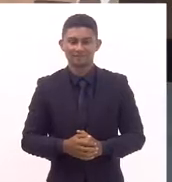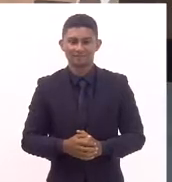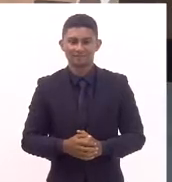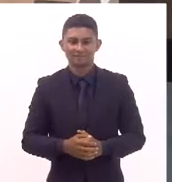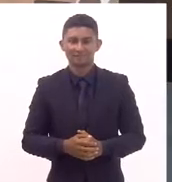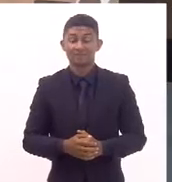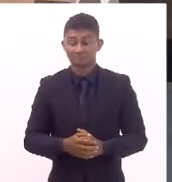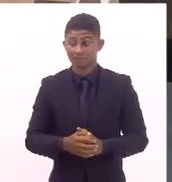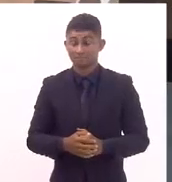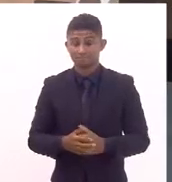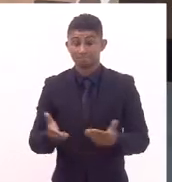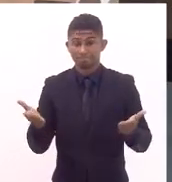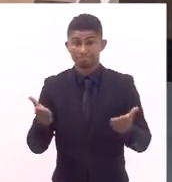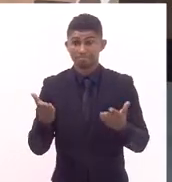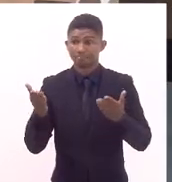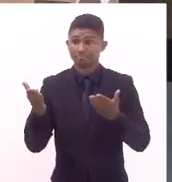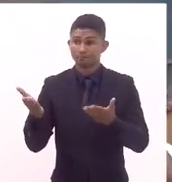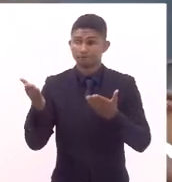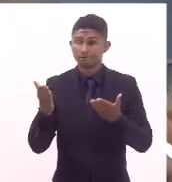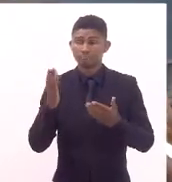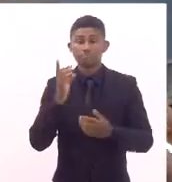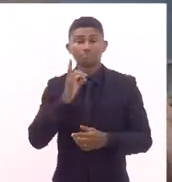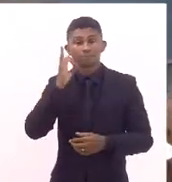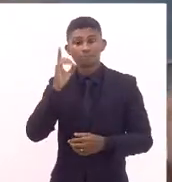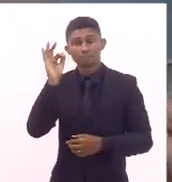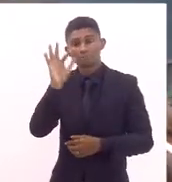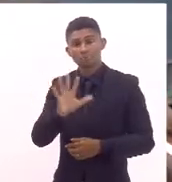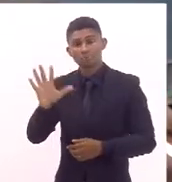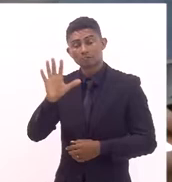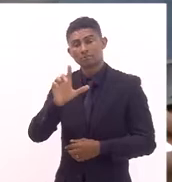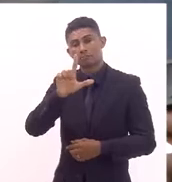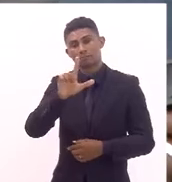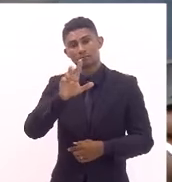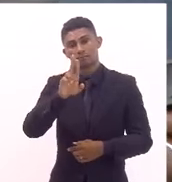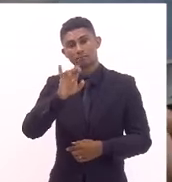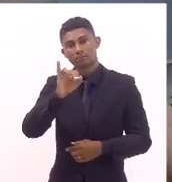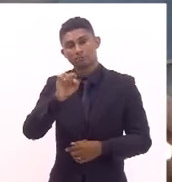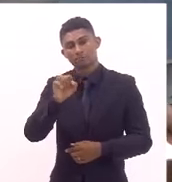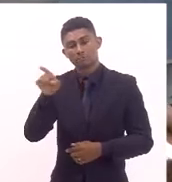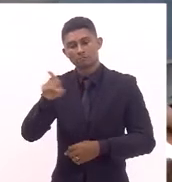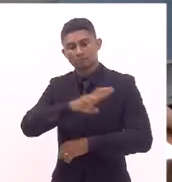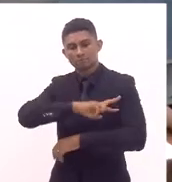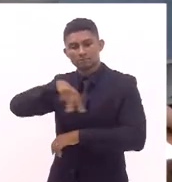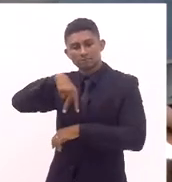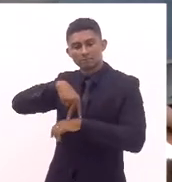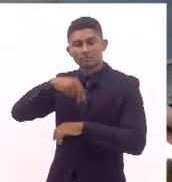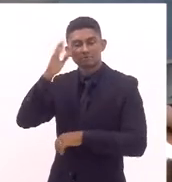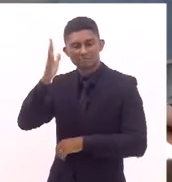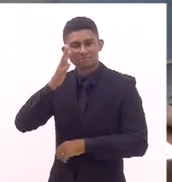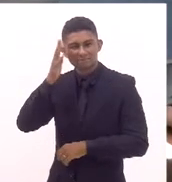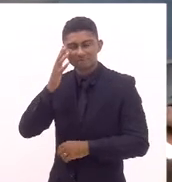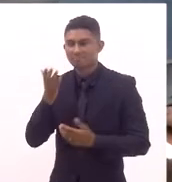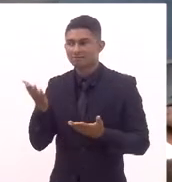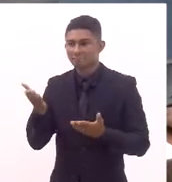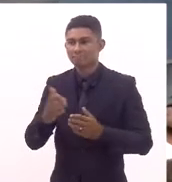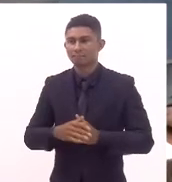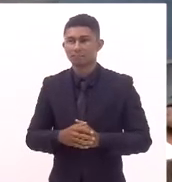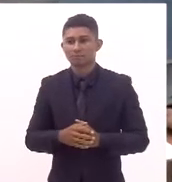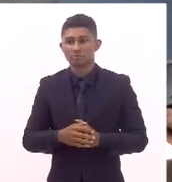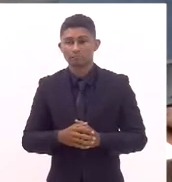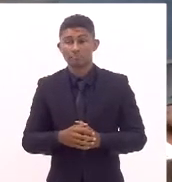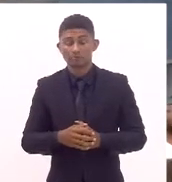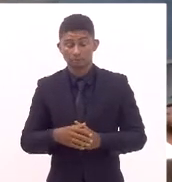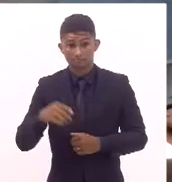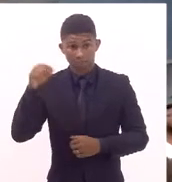quero convidar o deputado federal Luiz Salomão para usar Tribuna por favor o quanto isso está